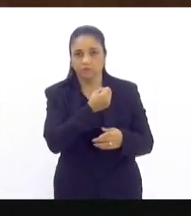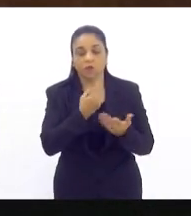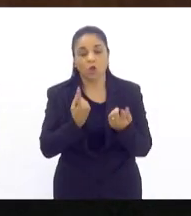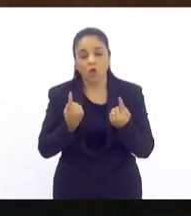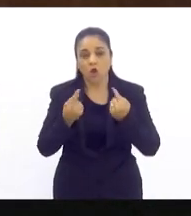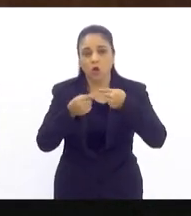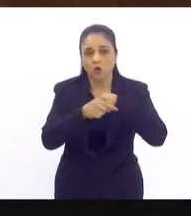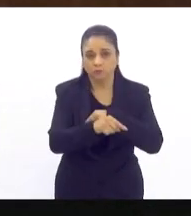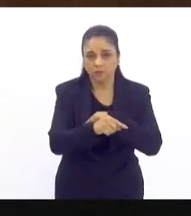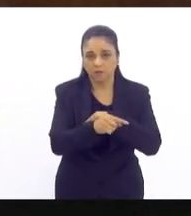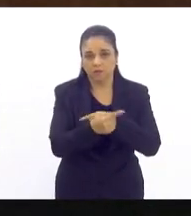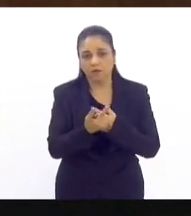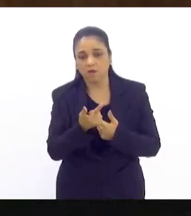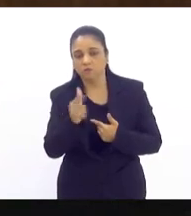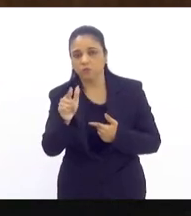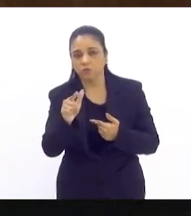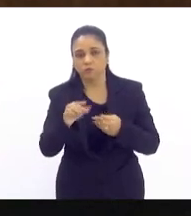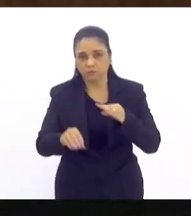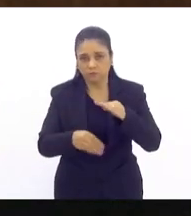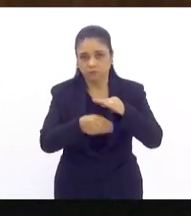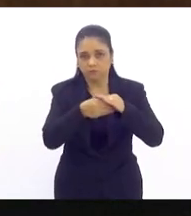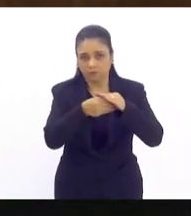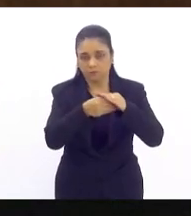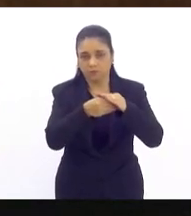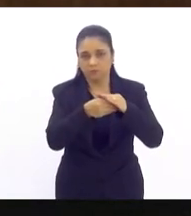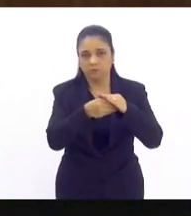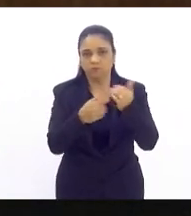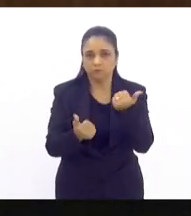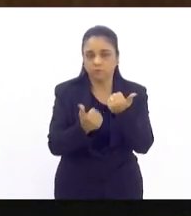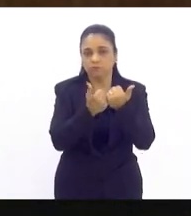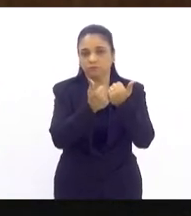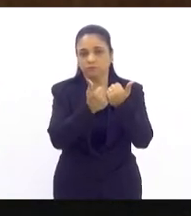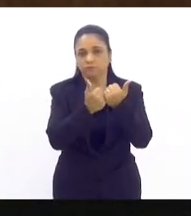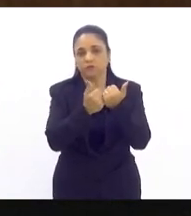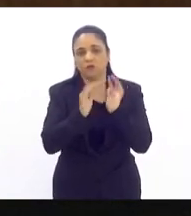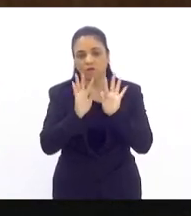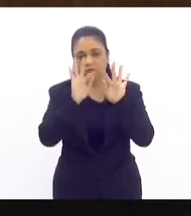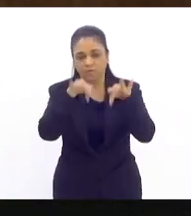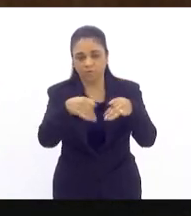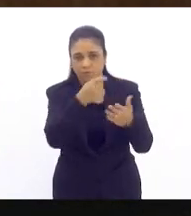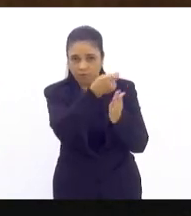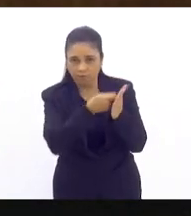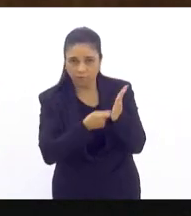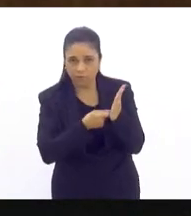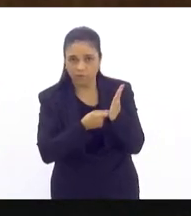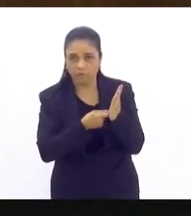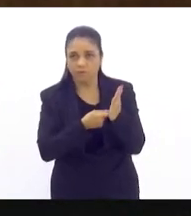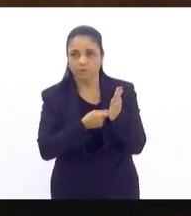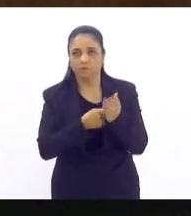as demais emendas concluindo por substitutivo solicitando forma final de redação